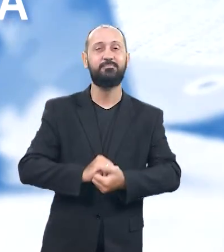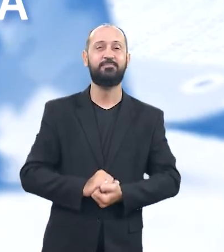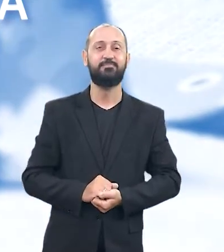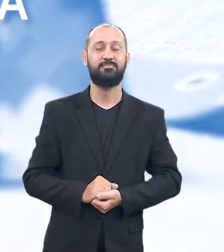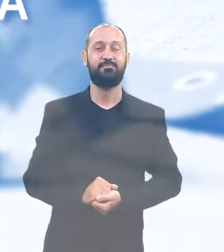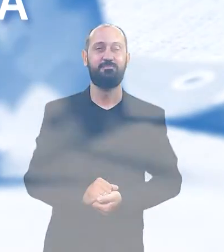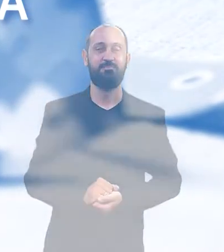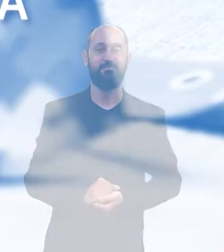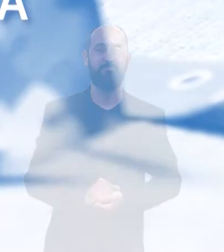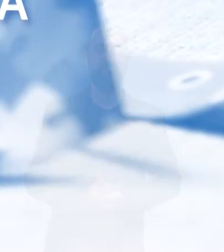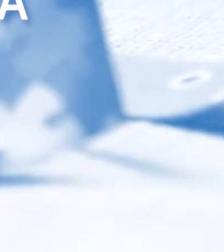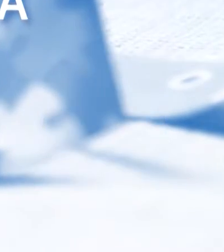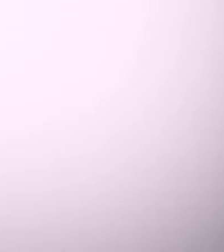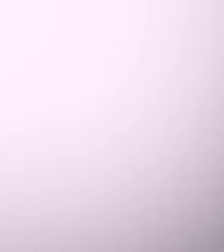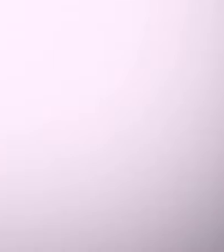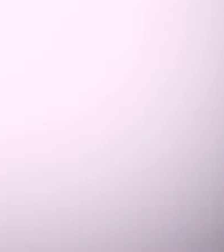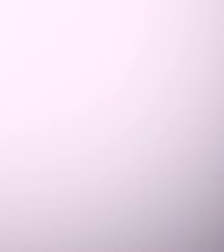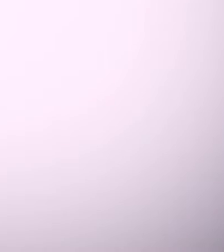TEA.